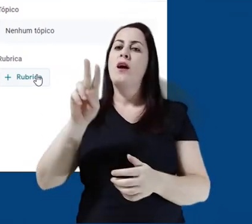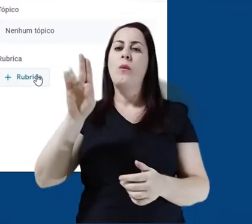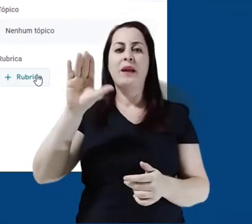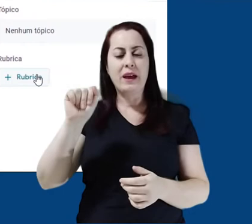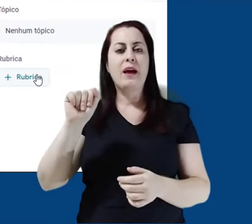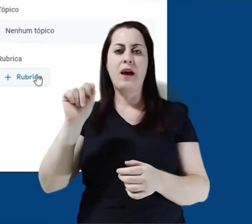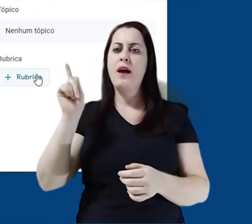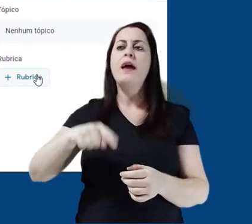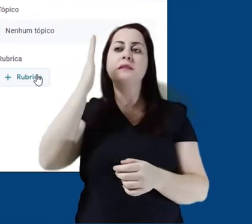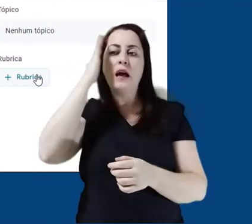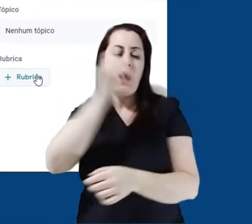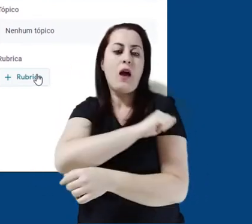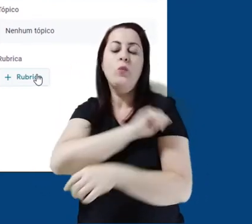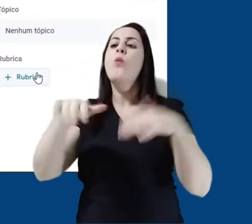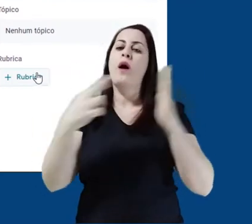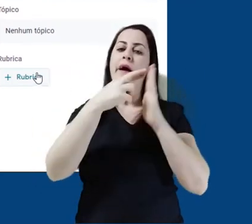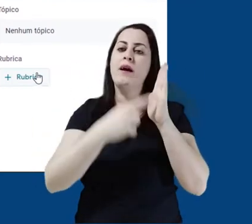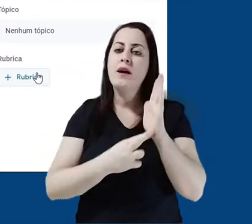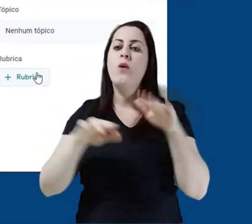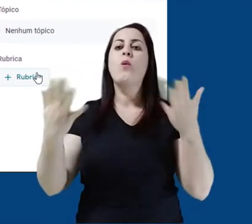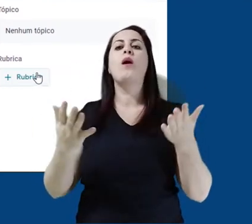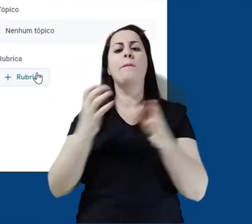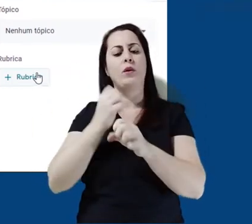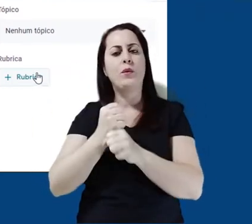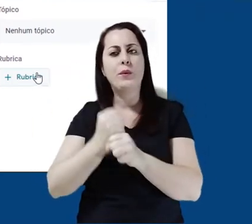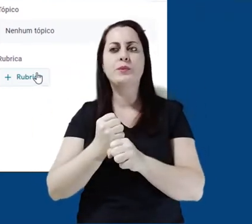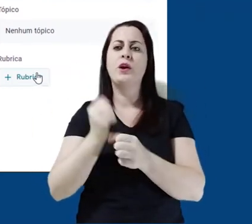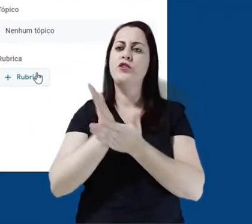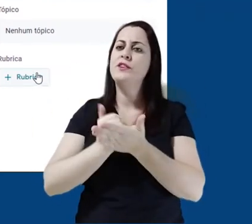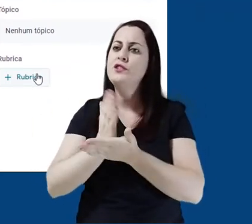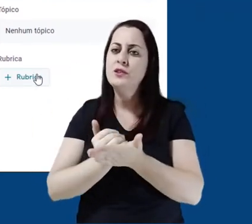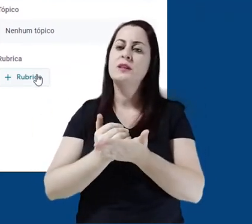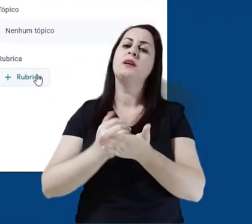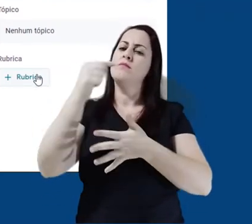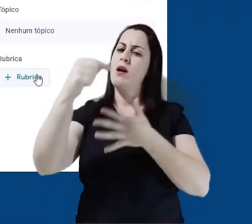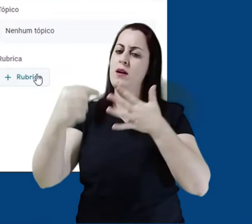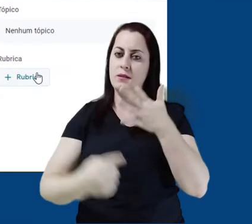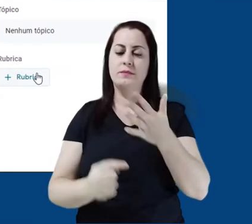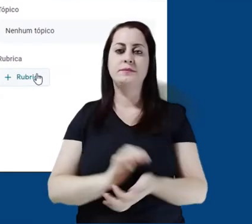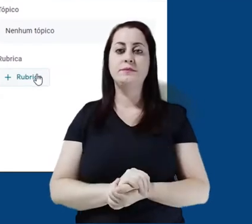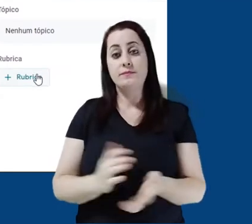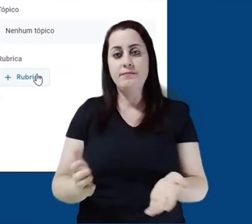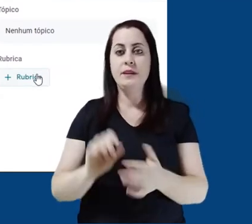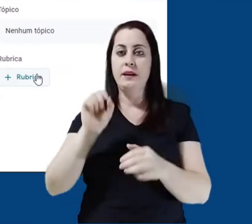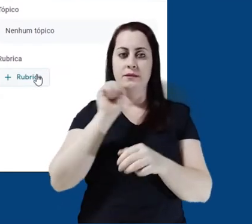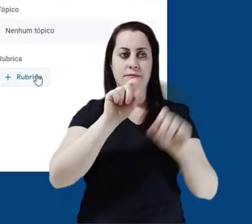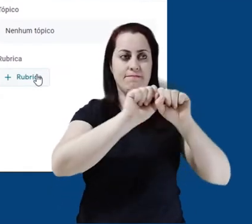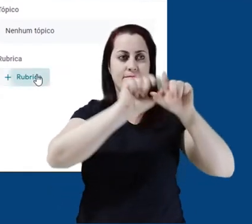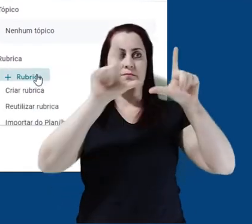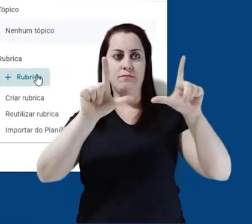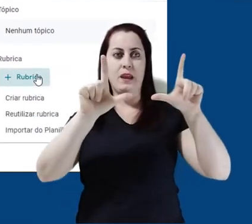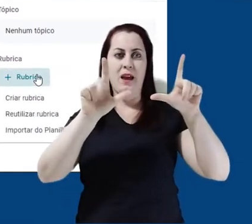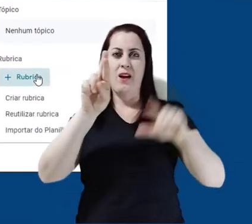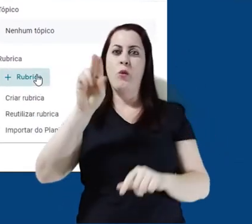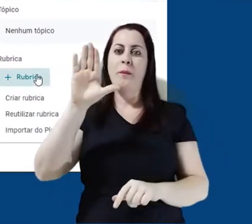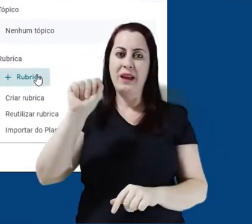para os alunos para que eles saibam quais critérios serão avaliados qual será a distribuição de pontos se houver pontuação etc Então se clicarmos na